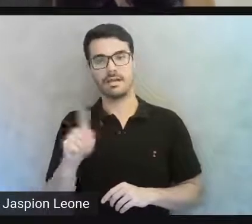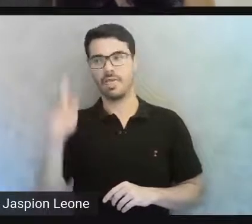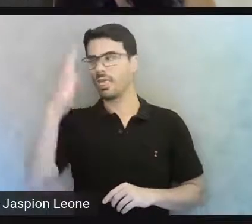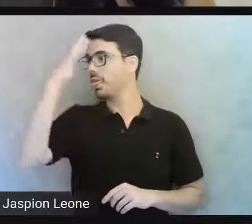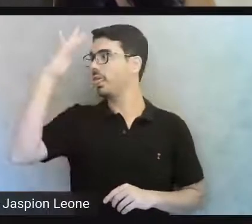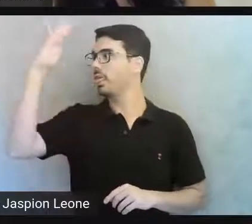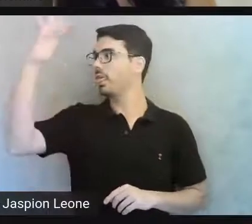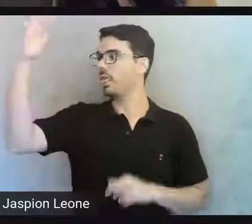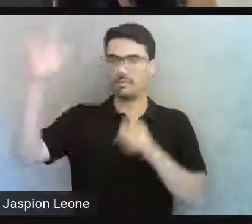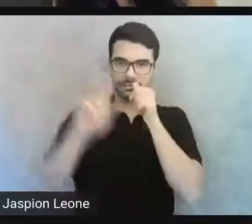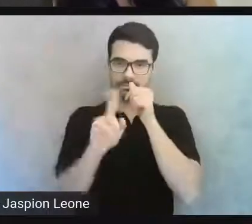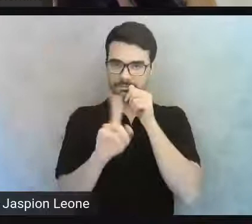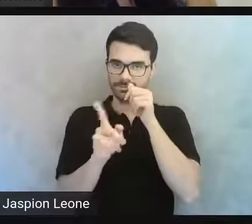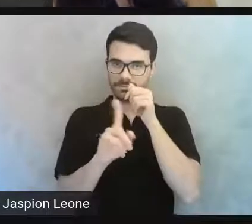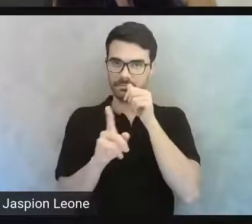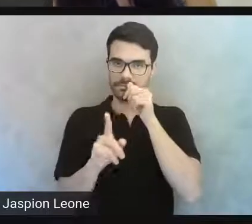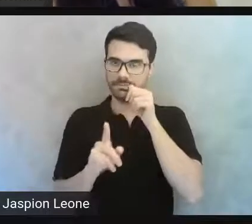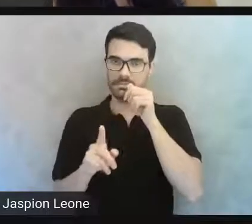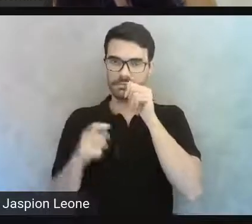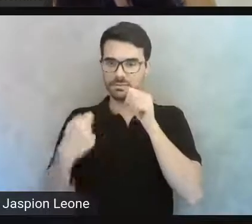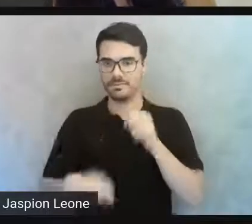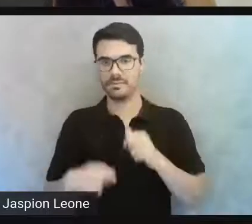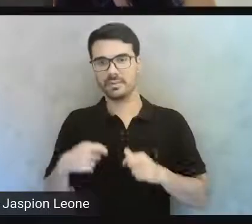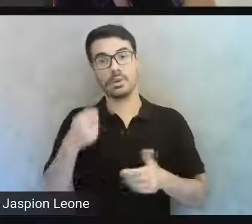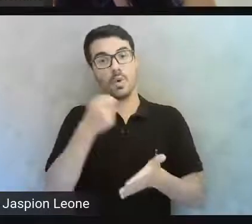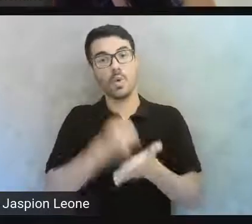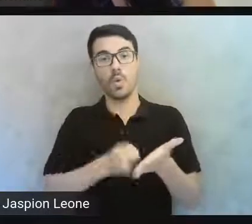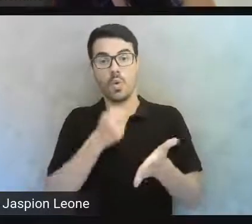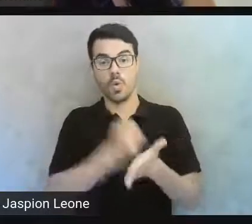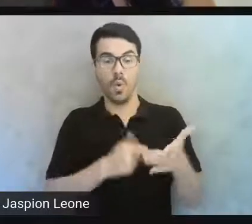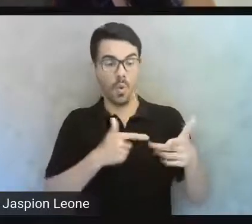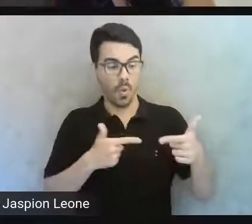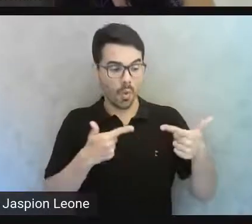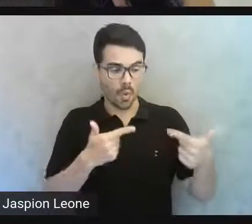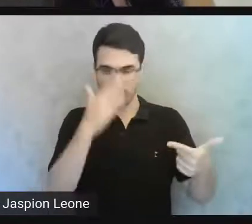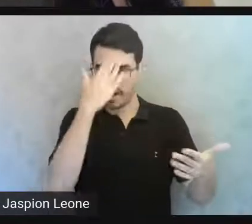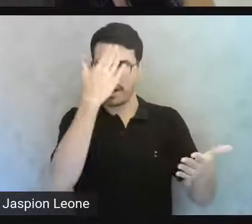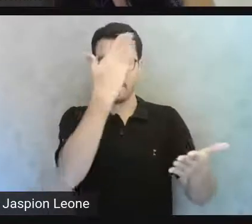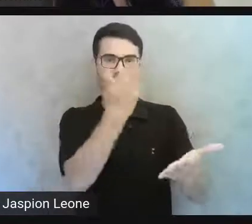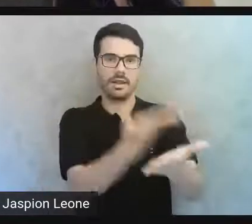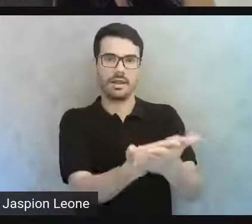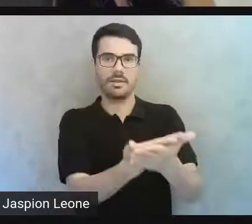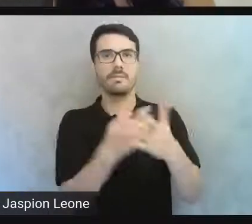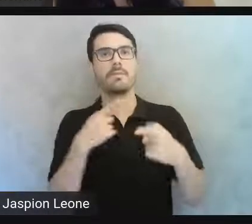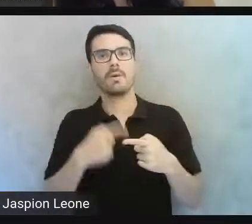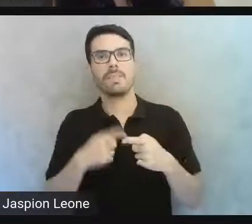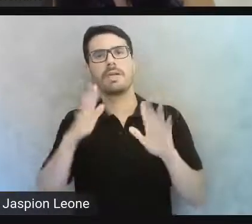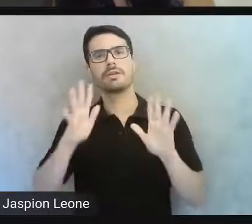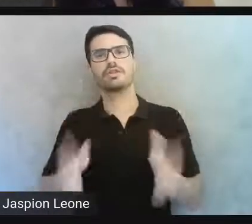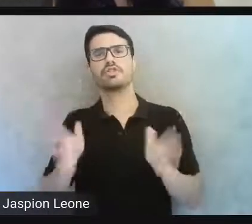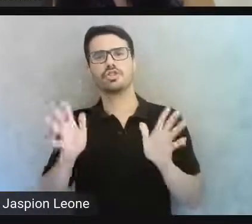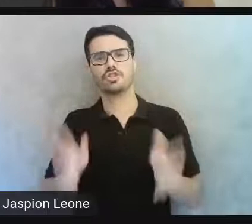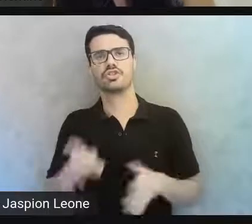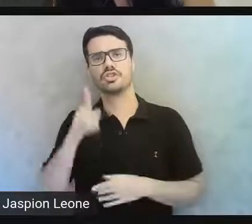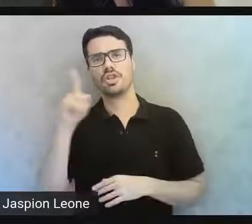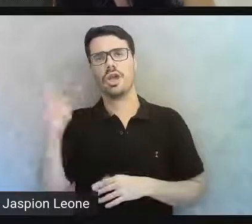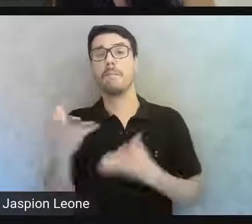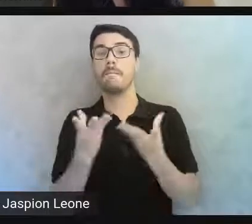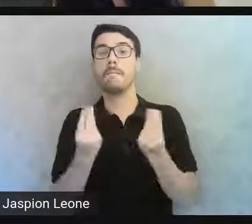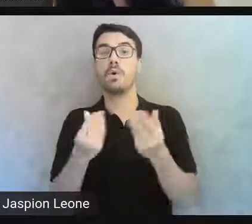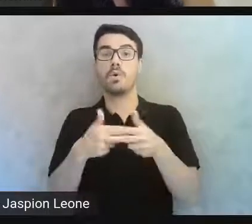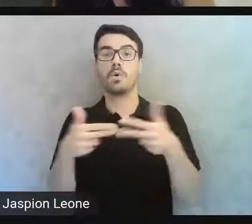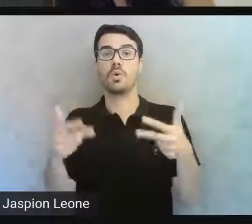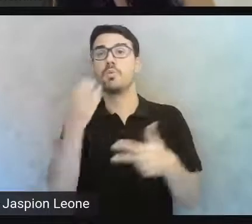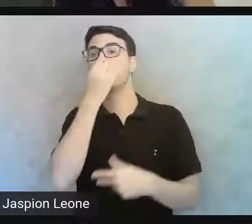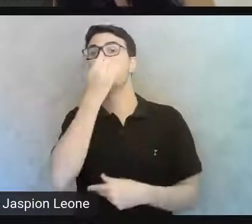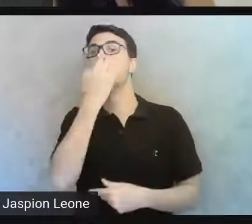né? Sonhador, né? Não. Mas acredite, sabe? Acredita, porque eu já vi, como diz a Clarissa, muita coisa boa